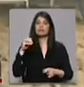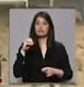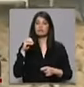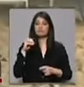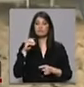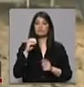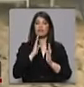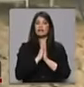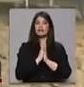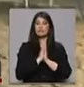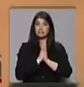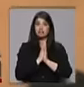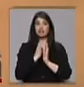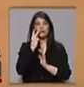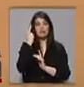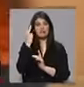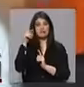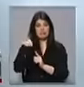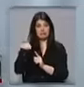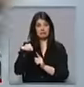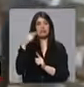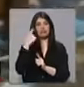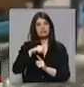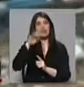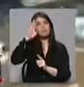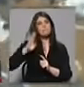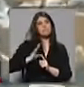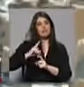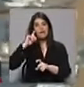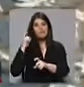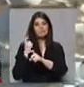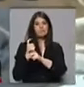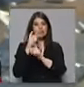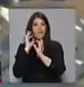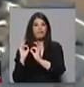maior cidade do Niger estão sob proteção militar.